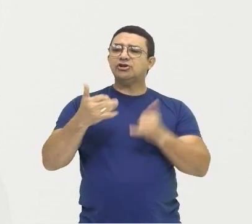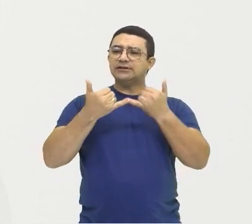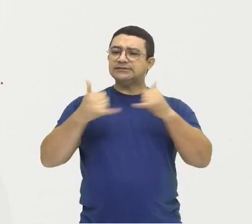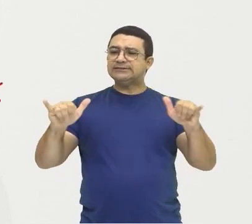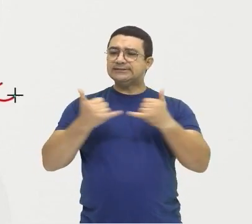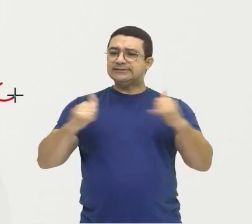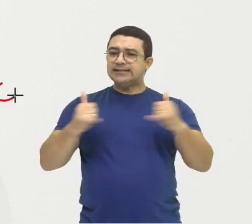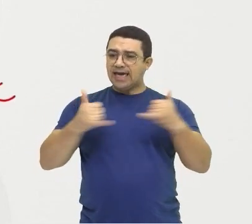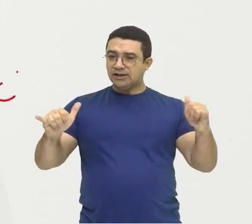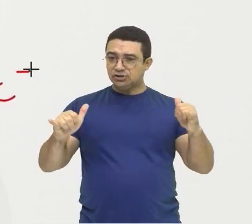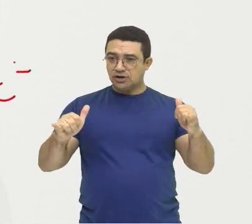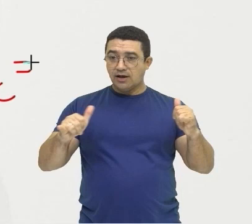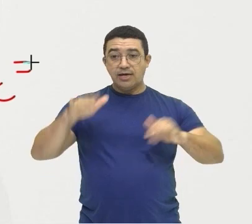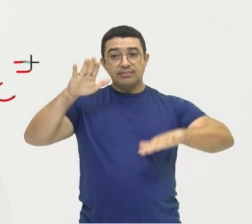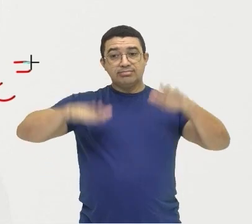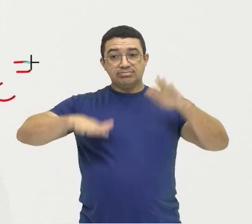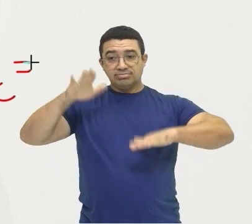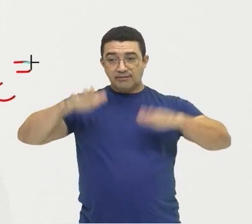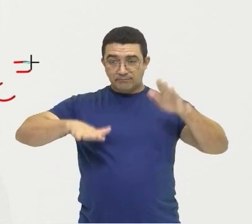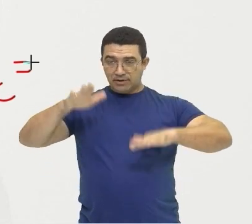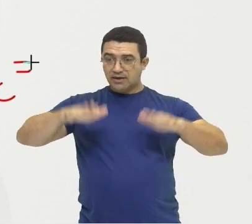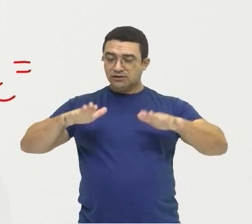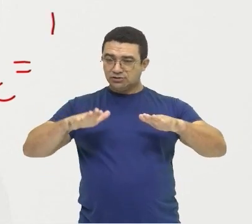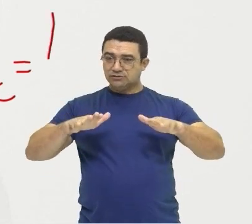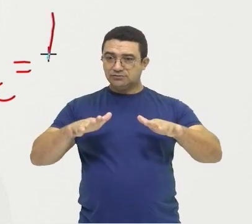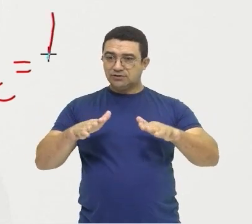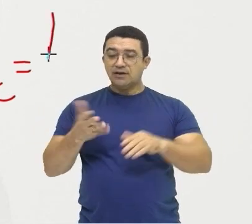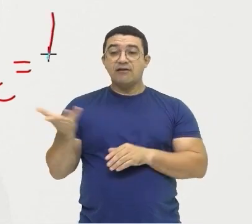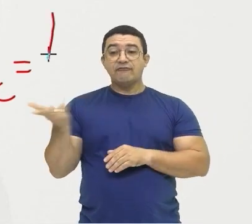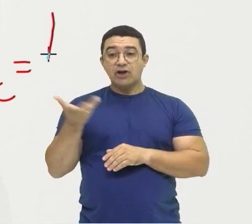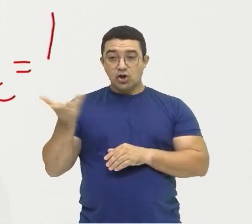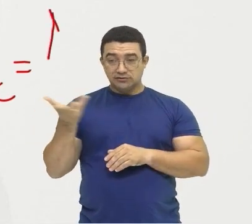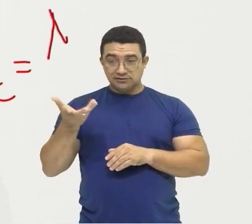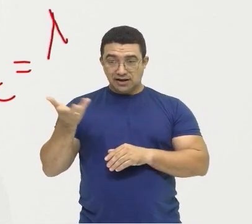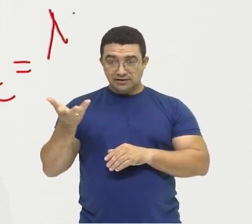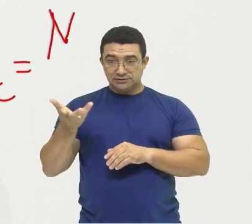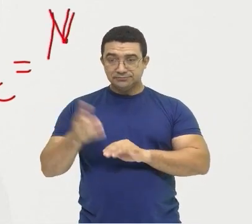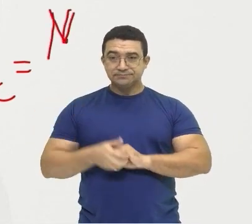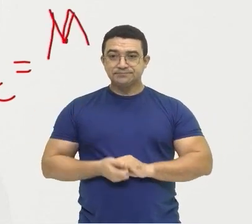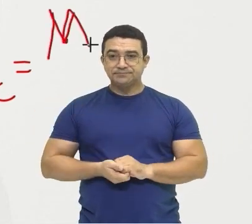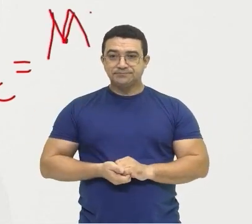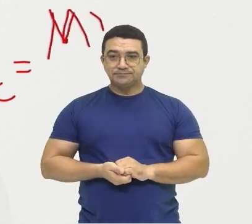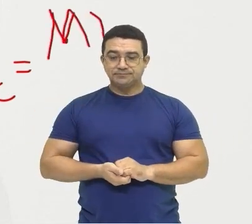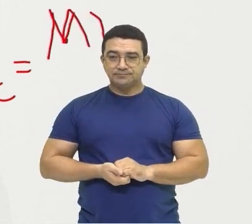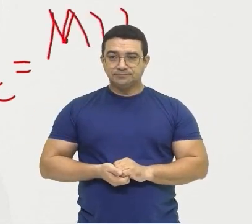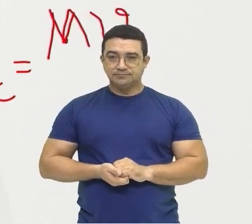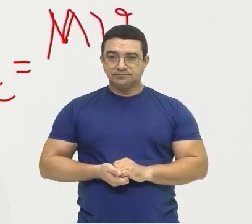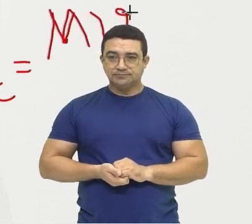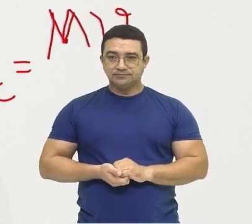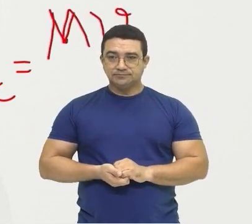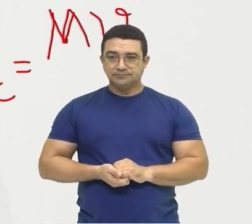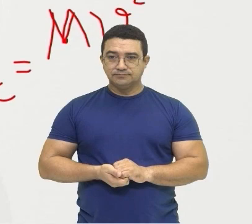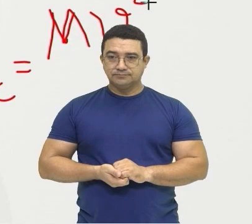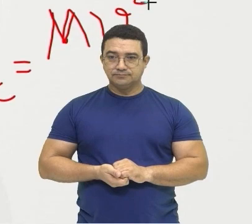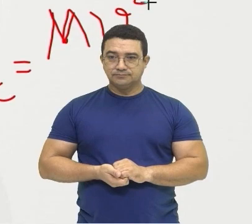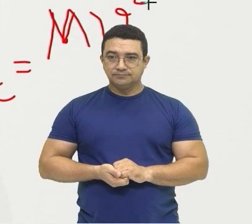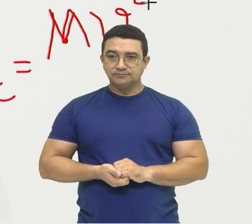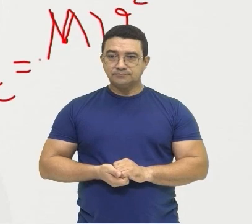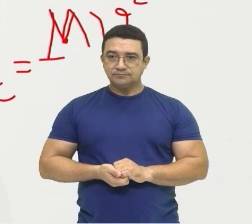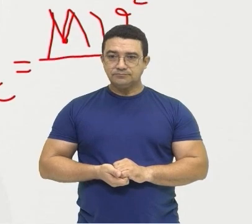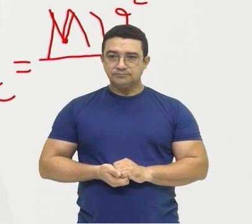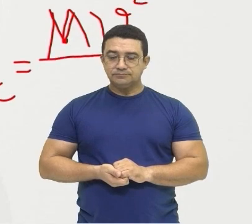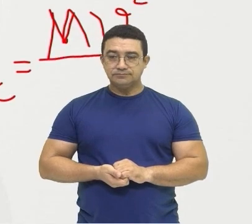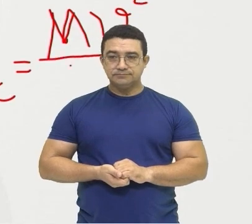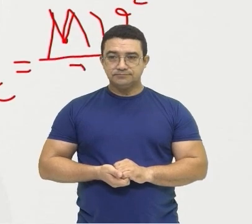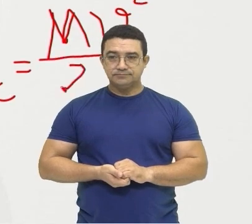da velocidade, não é? Energia cinética é M, que é a massa, vezes V ao quadrado, que é a